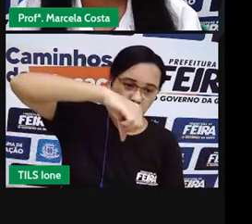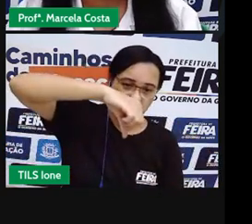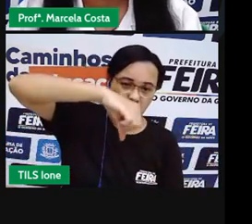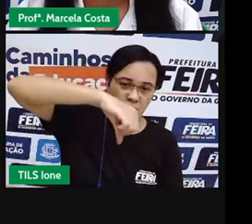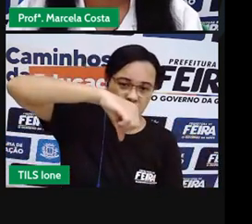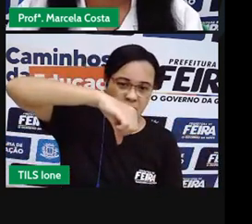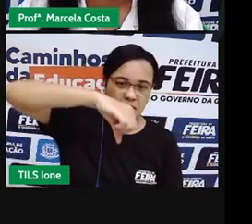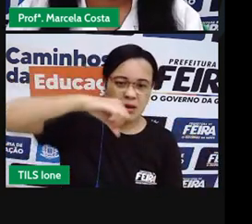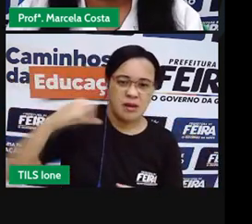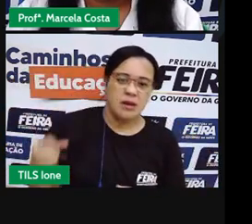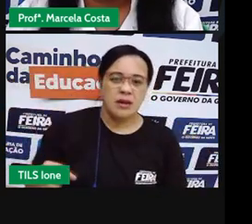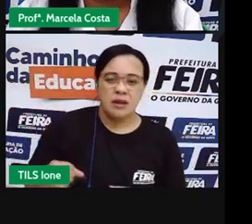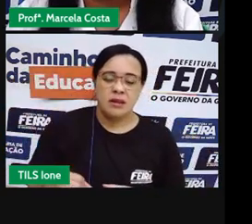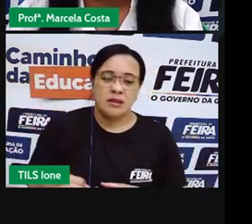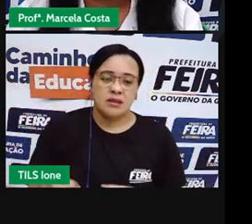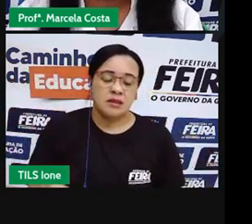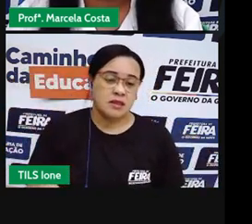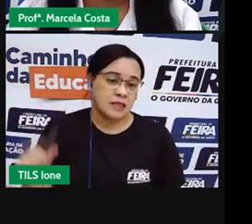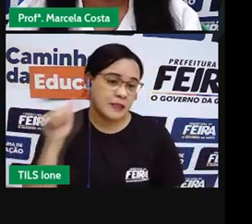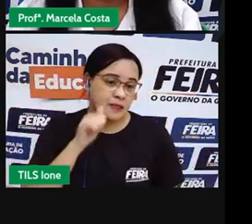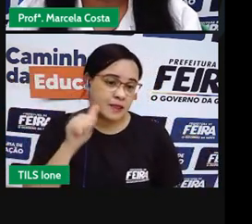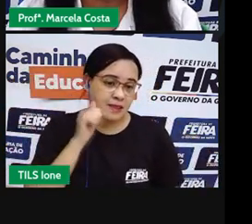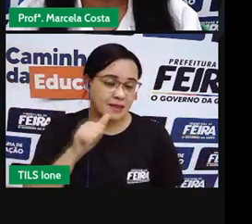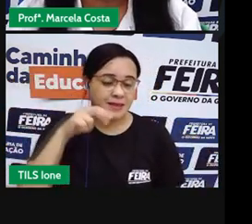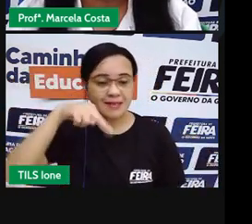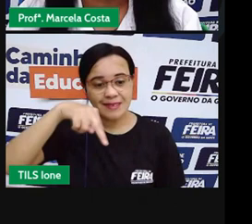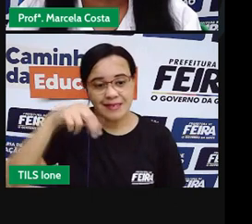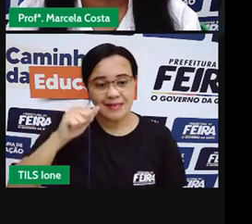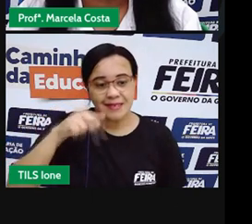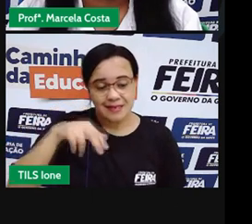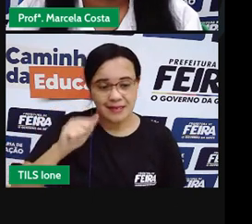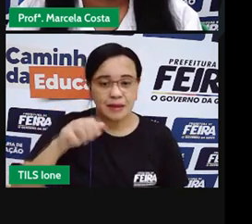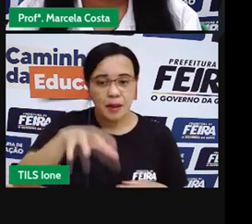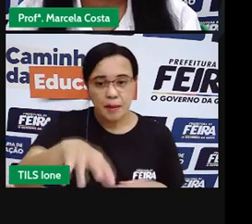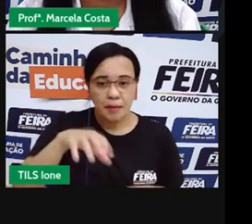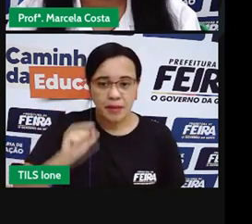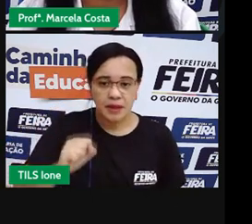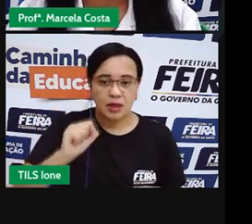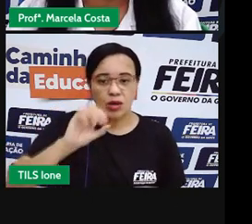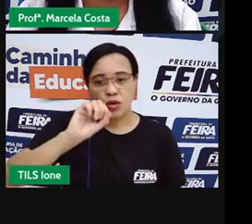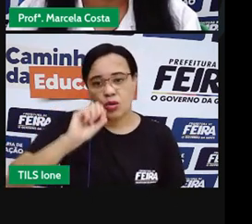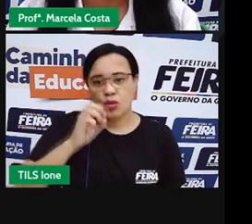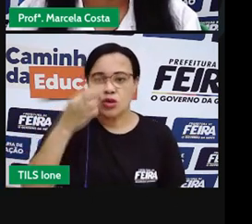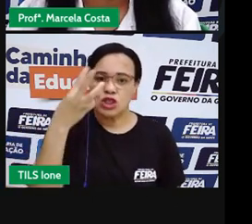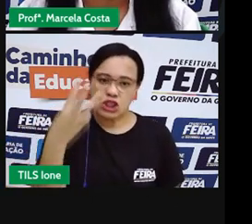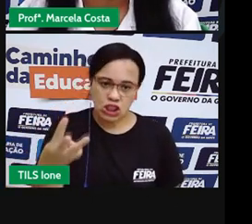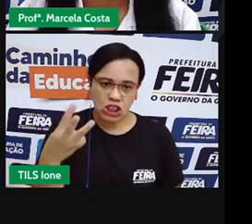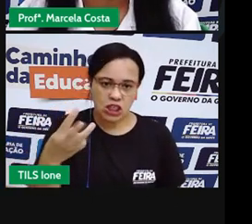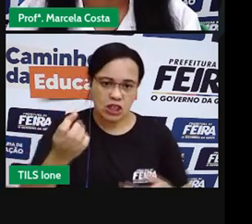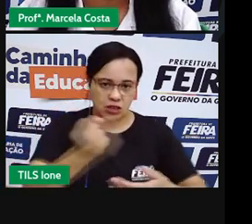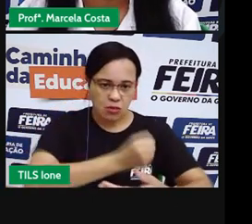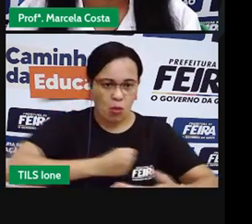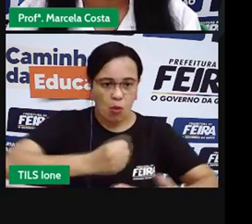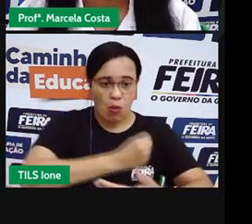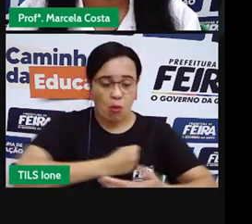Dona Ana pegou 3 ovos para fazer um bolo. Quantos ovos restaram?